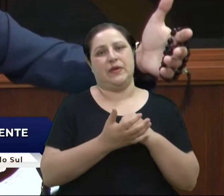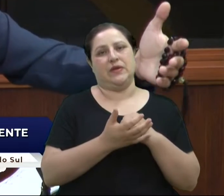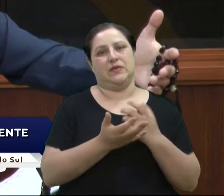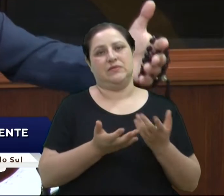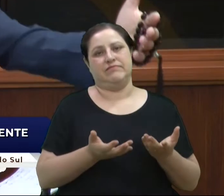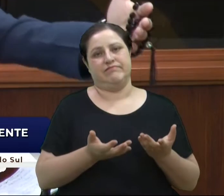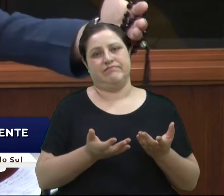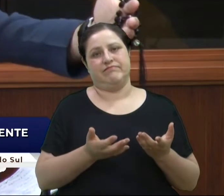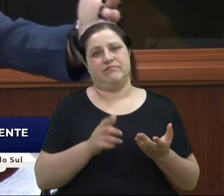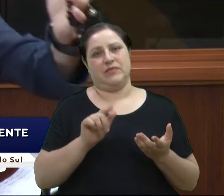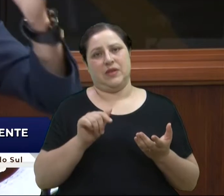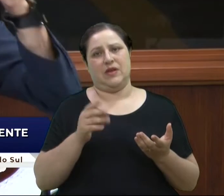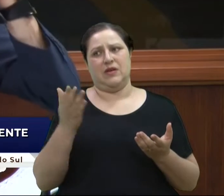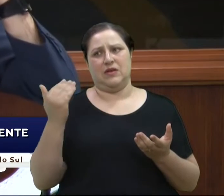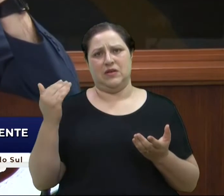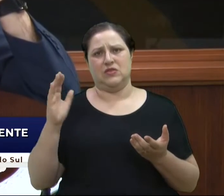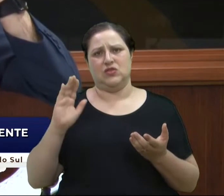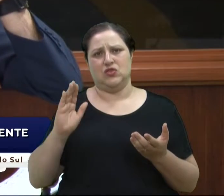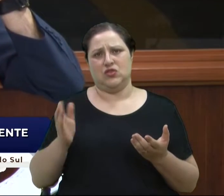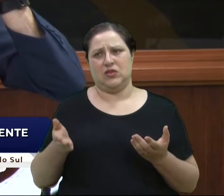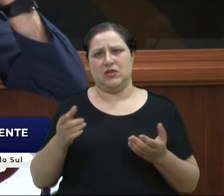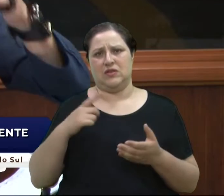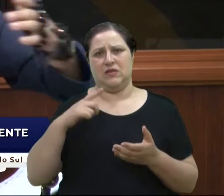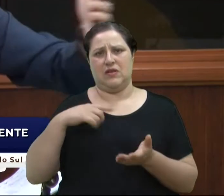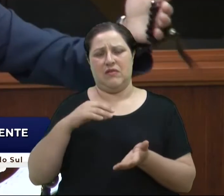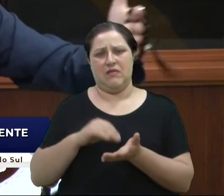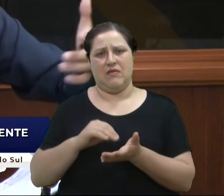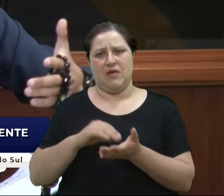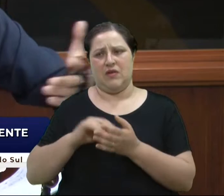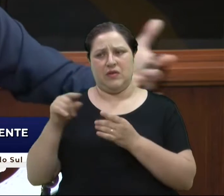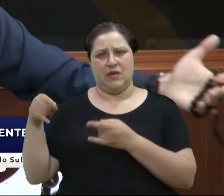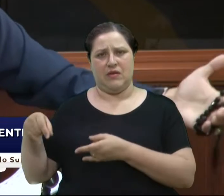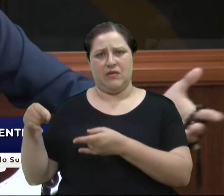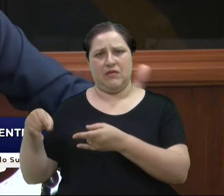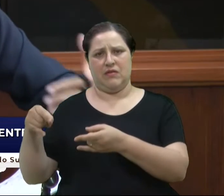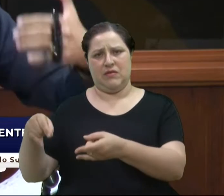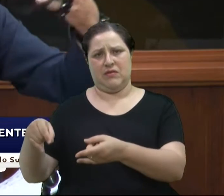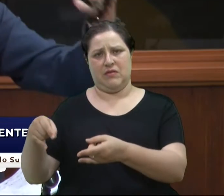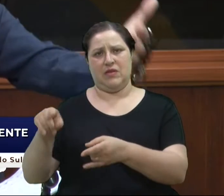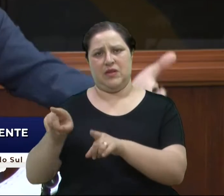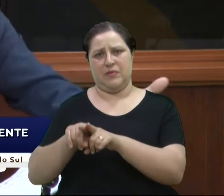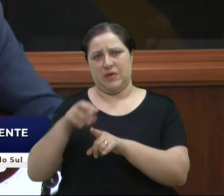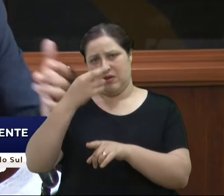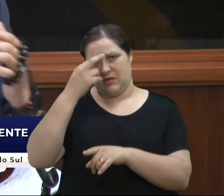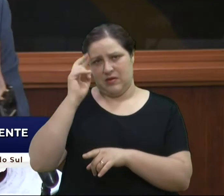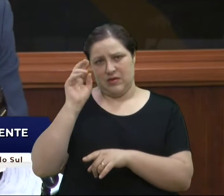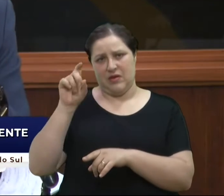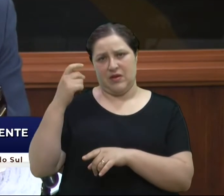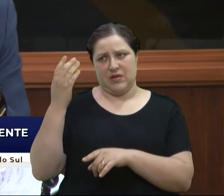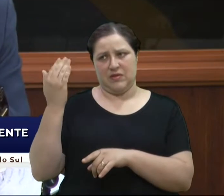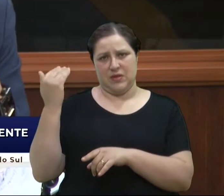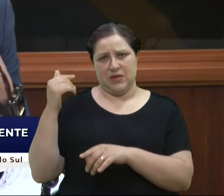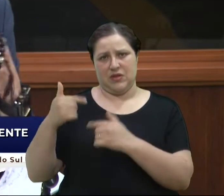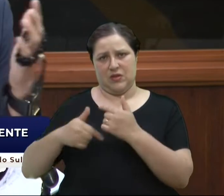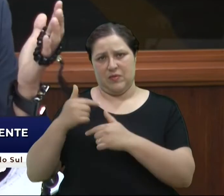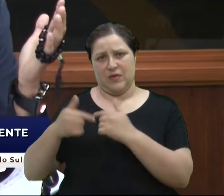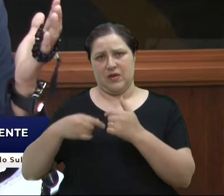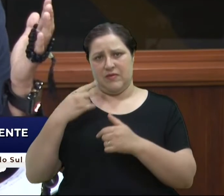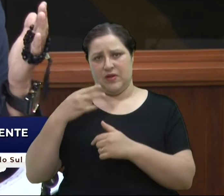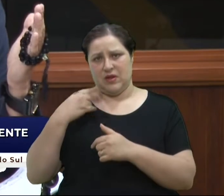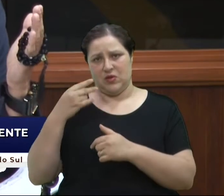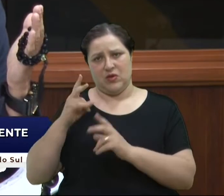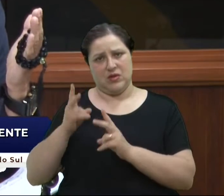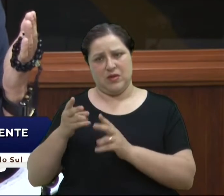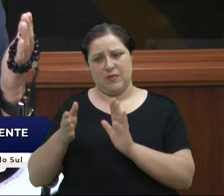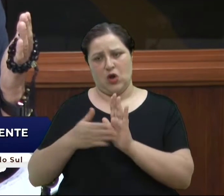falta de leito. O próprio Rafael Bueno, vereador, antes ele também era vereador, sempre cobrando nessa casa. Então, nós não podemos